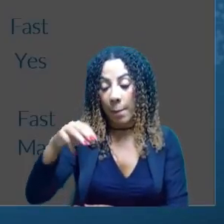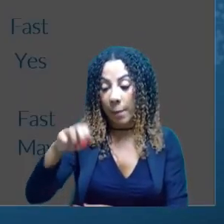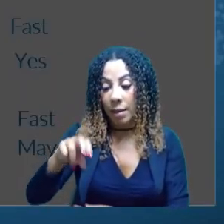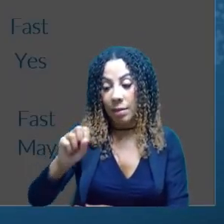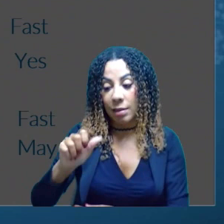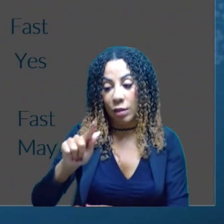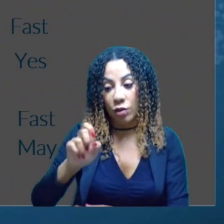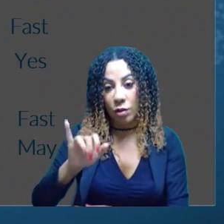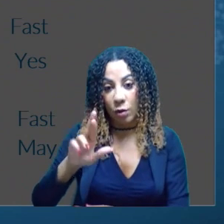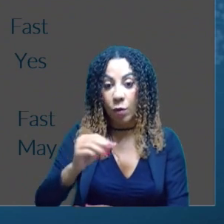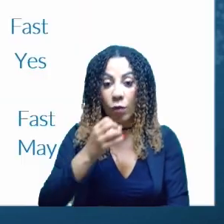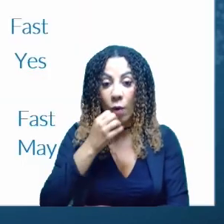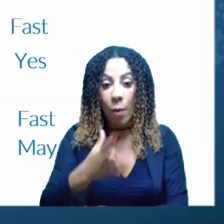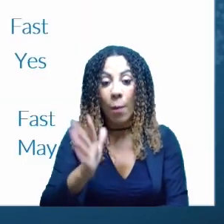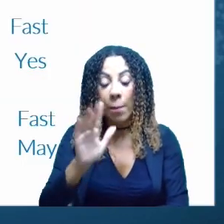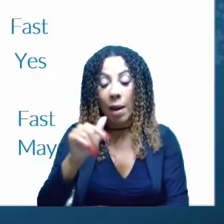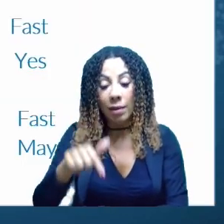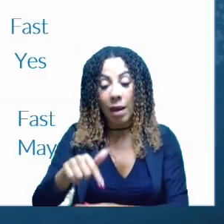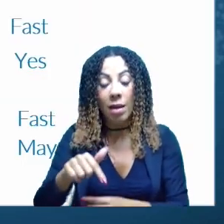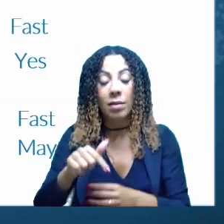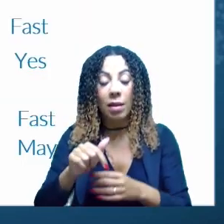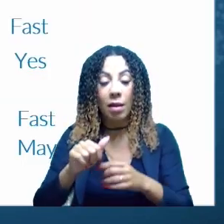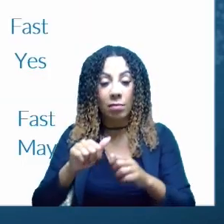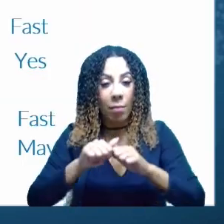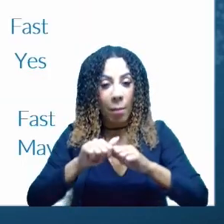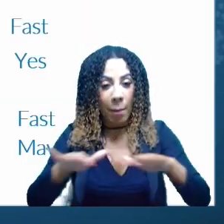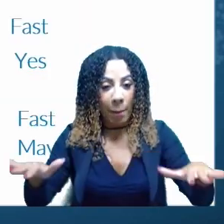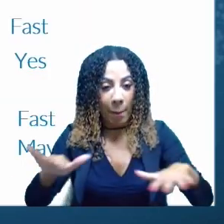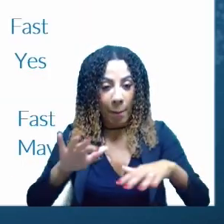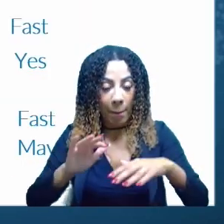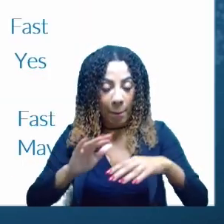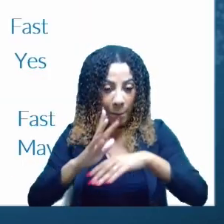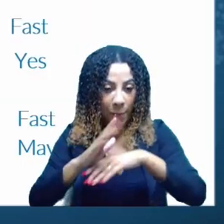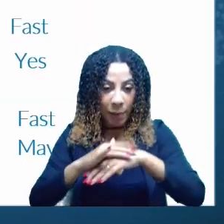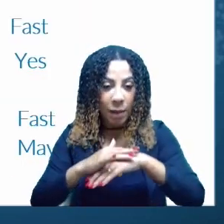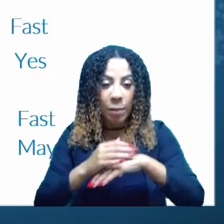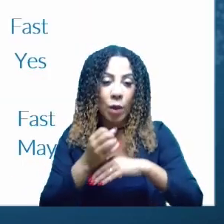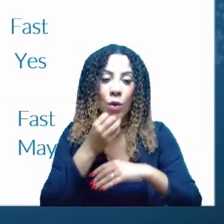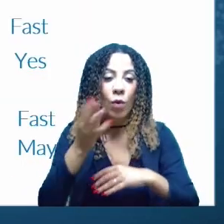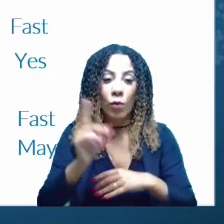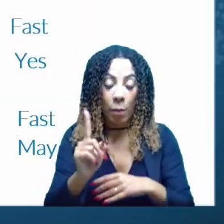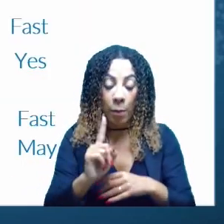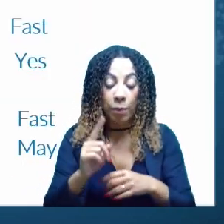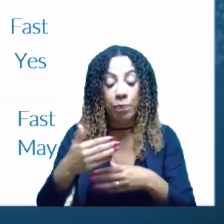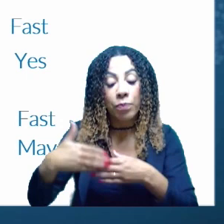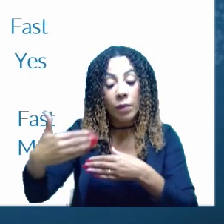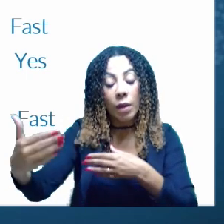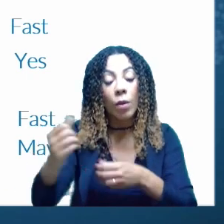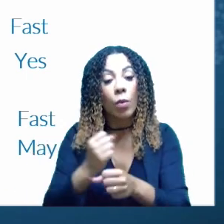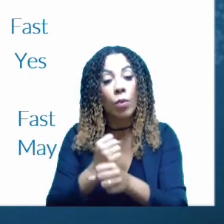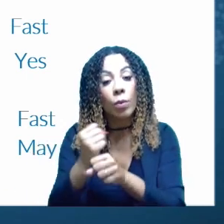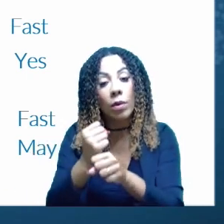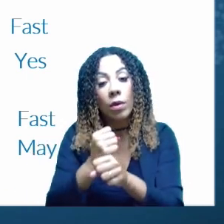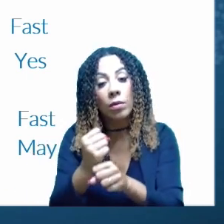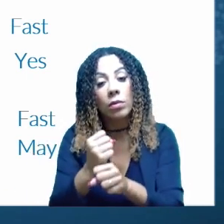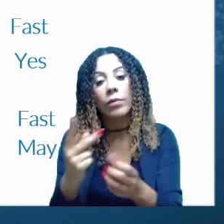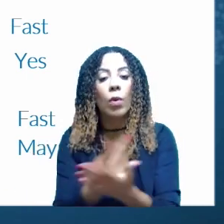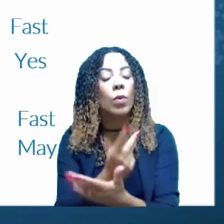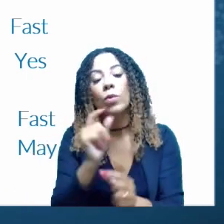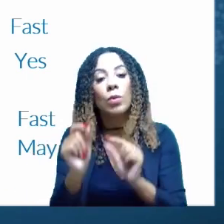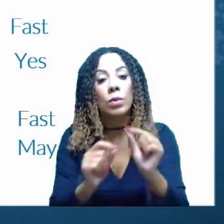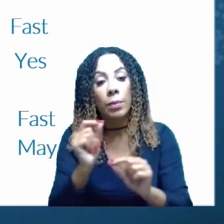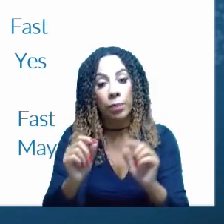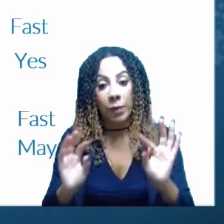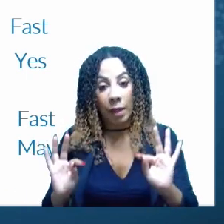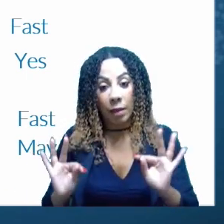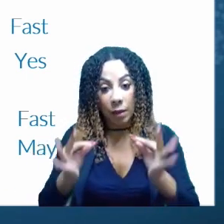pandemia não foi realmente muito útil. O que vai acontecer em alguns anos? com a tecnologia, o fato de que